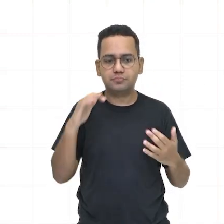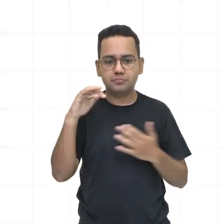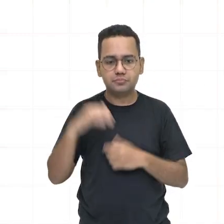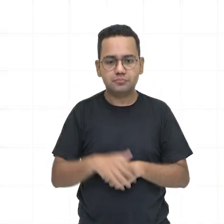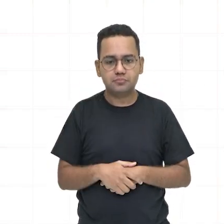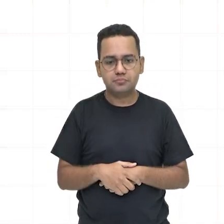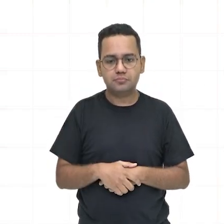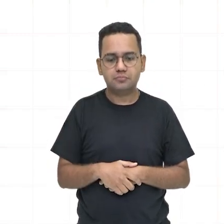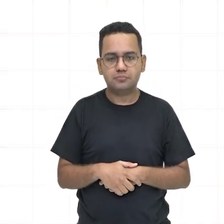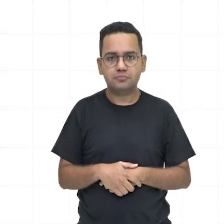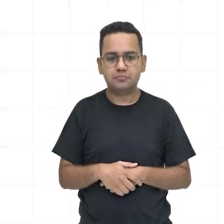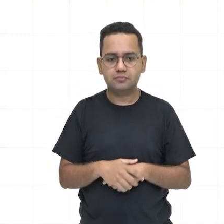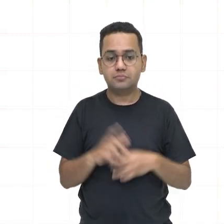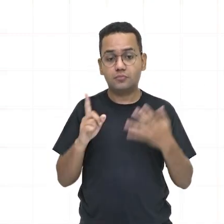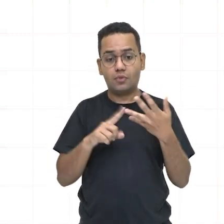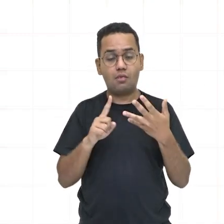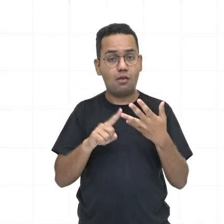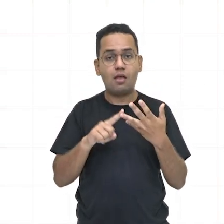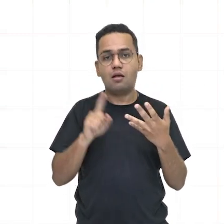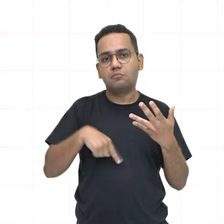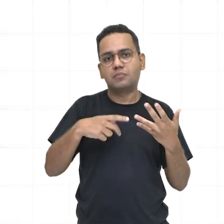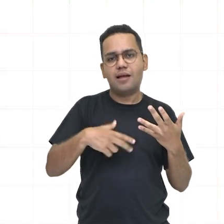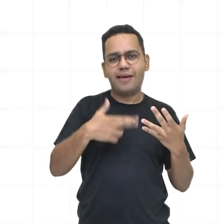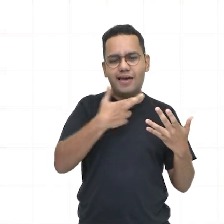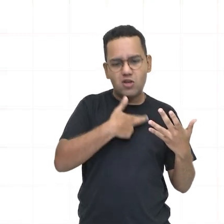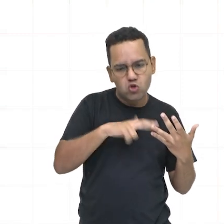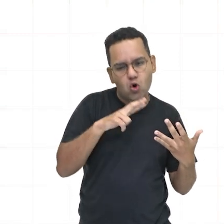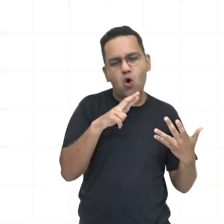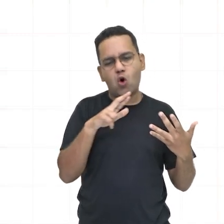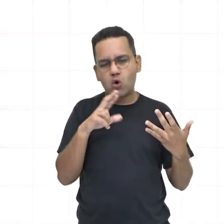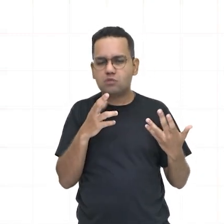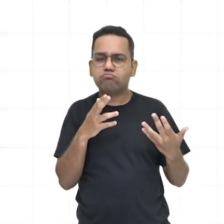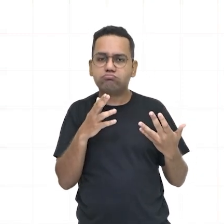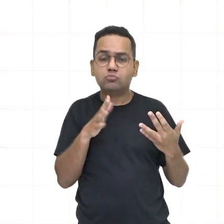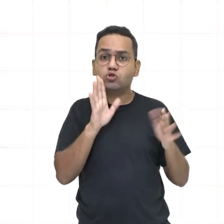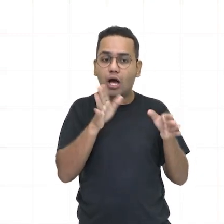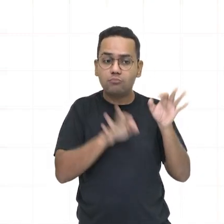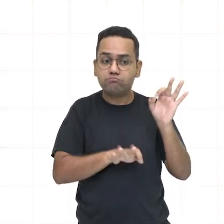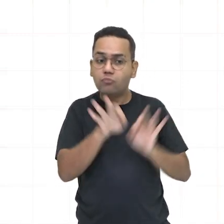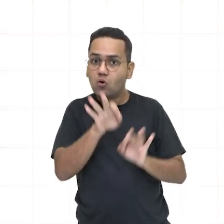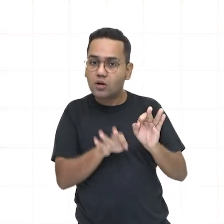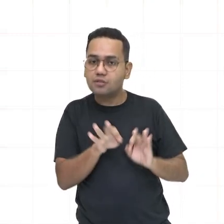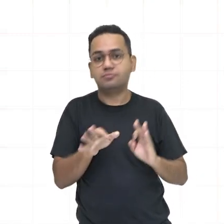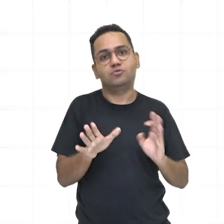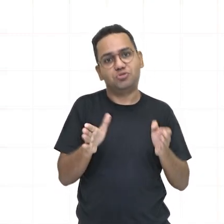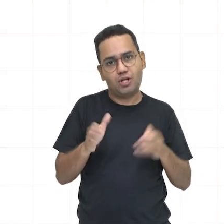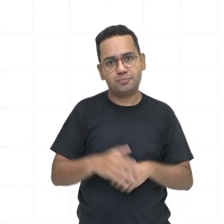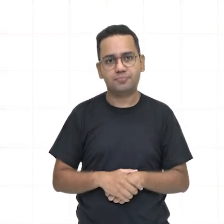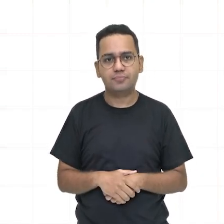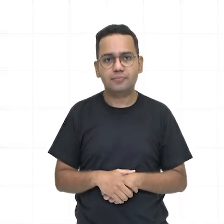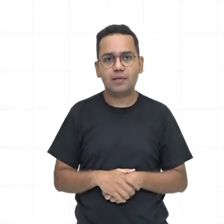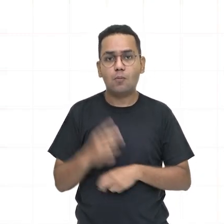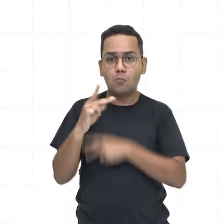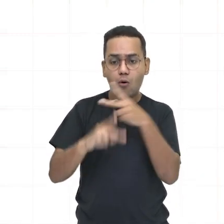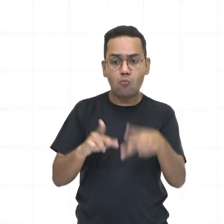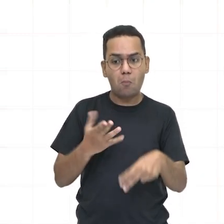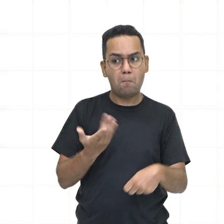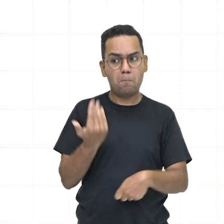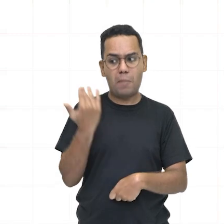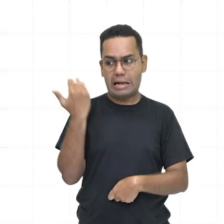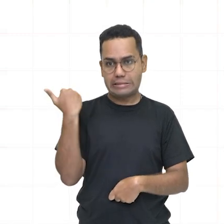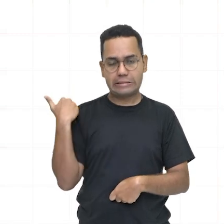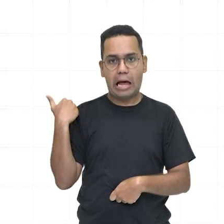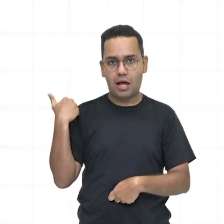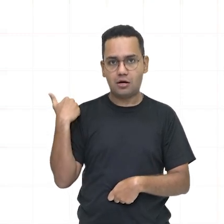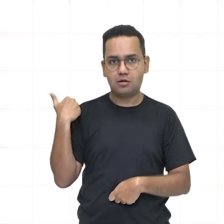e religiões organizadas. Então, algumas dessas civilizações que têm milhares de anos fazem